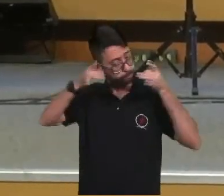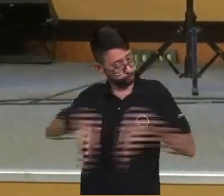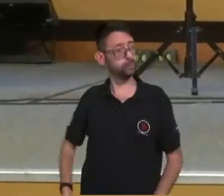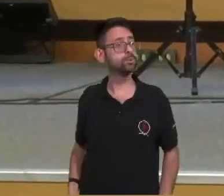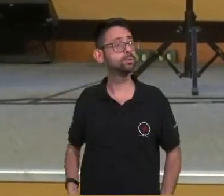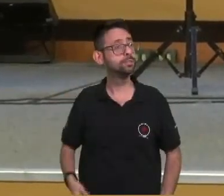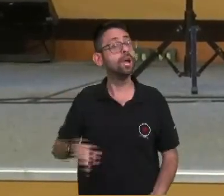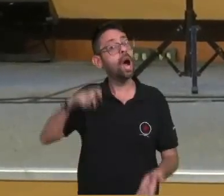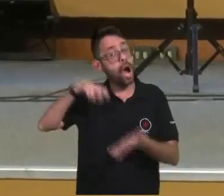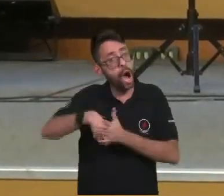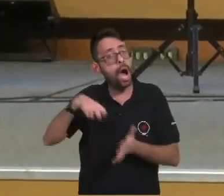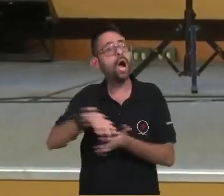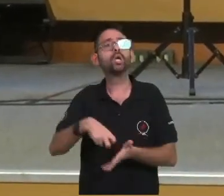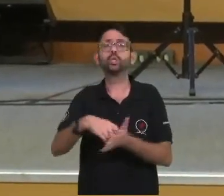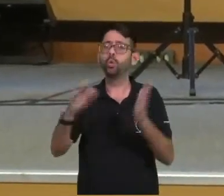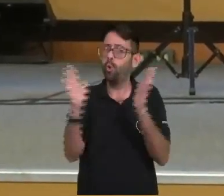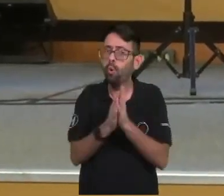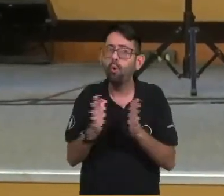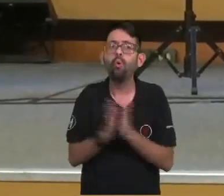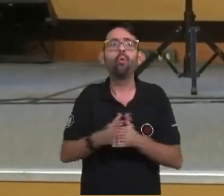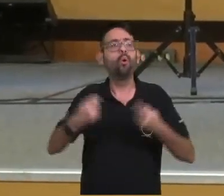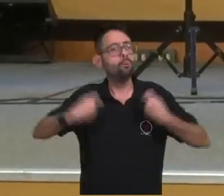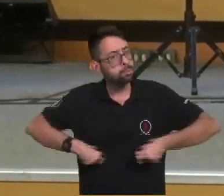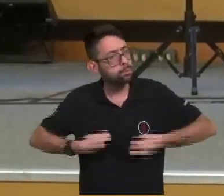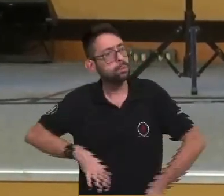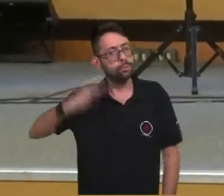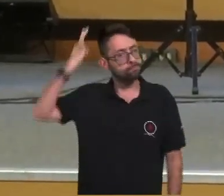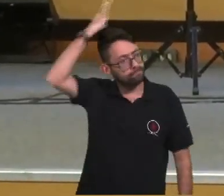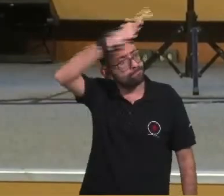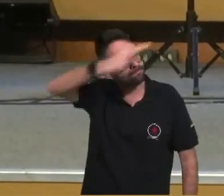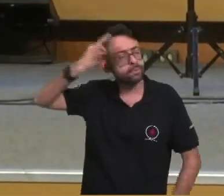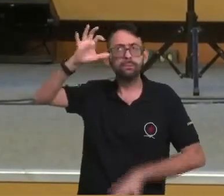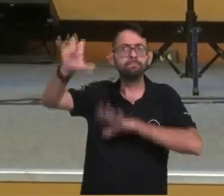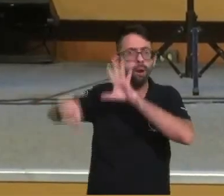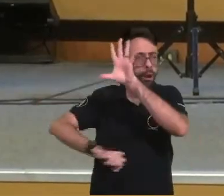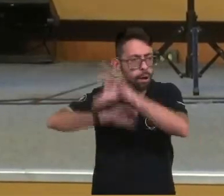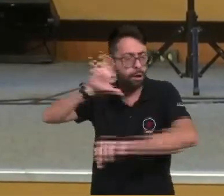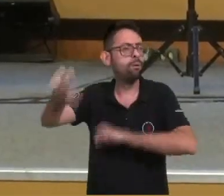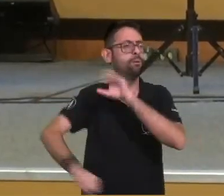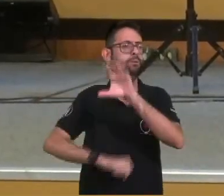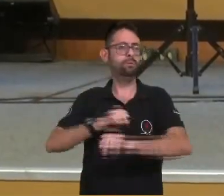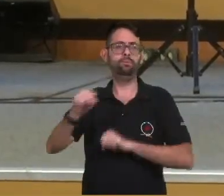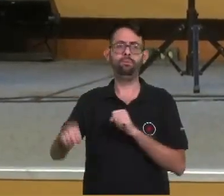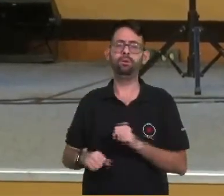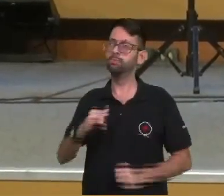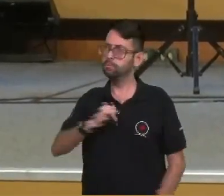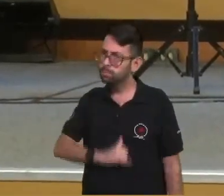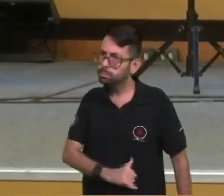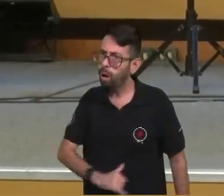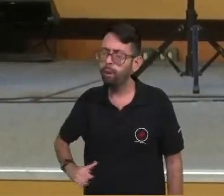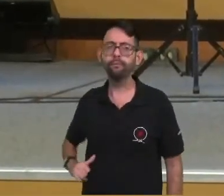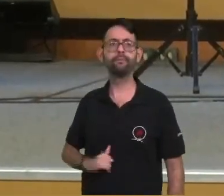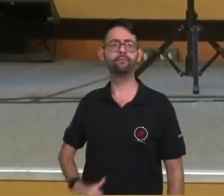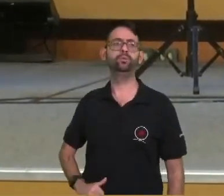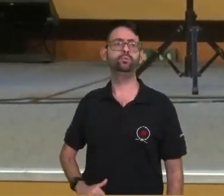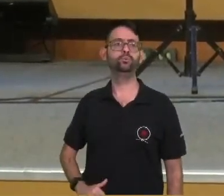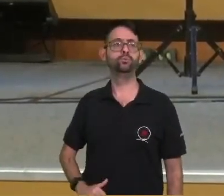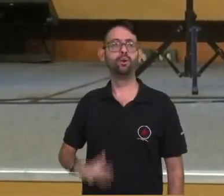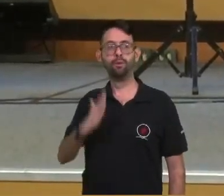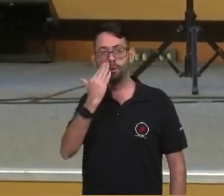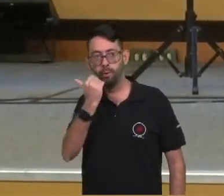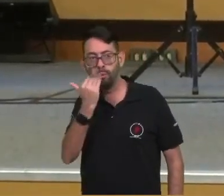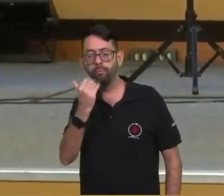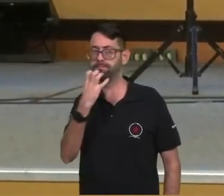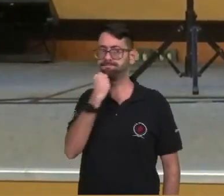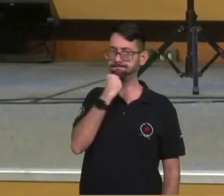Dobrar o joelho para falar com ele. Buscar santidade. Ficar sem comer um pouquinho. Um jejumzinho. Parar de fazer